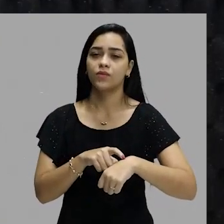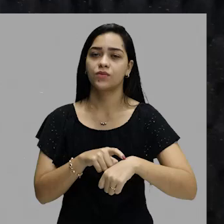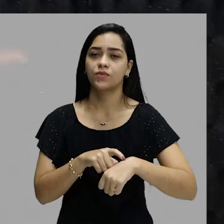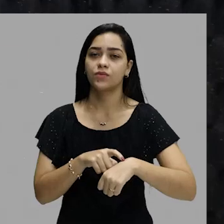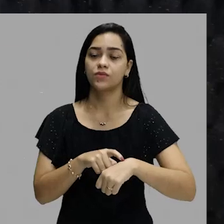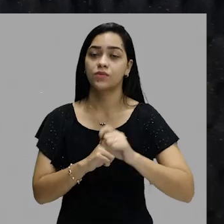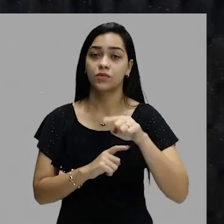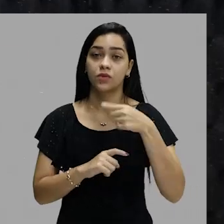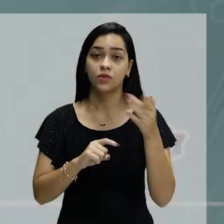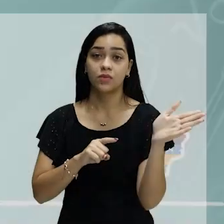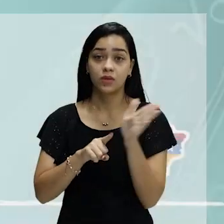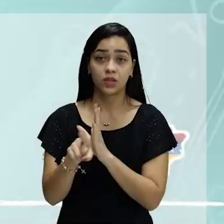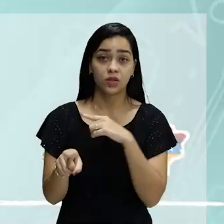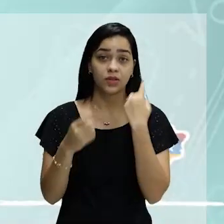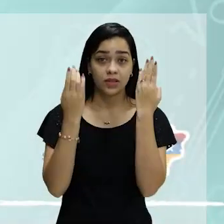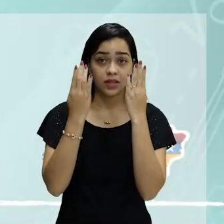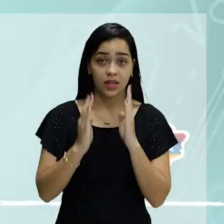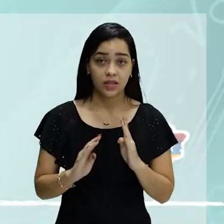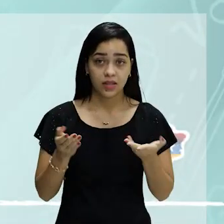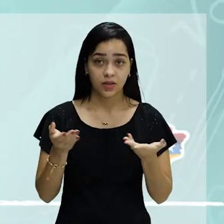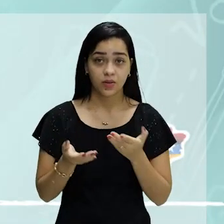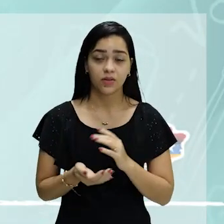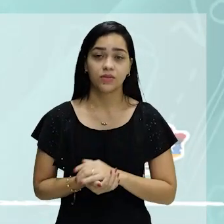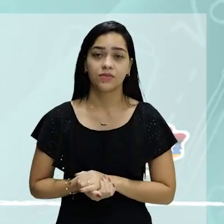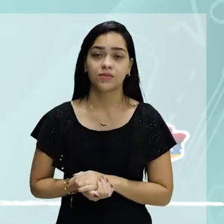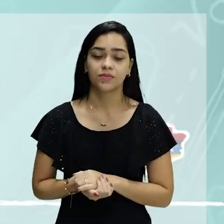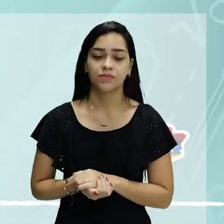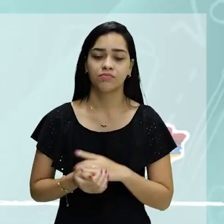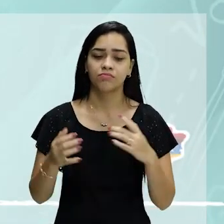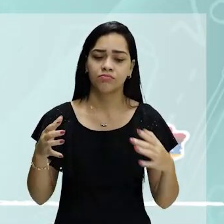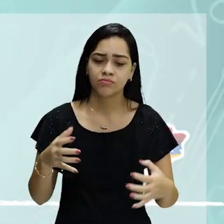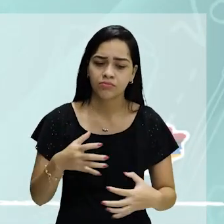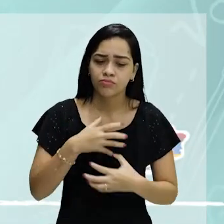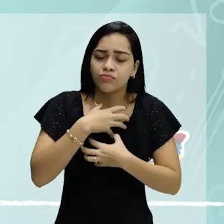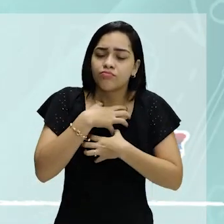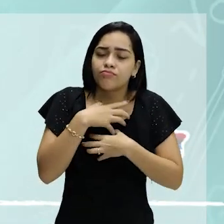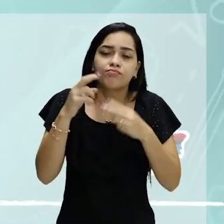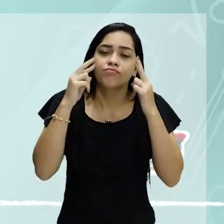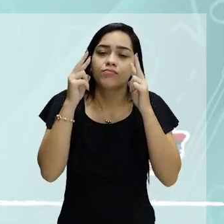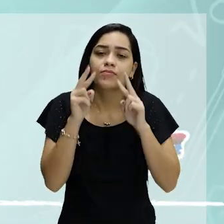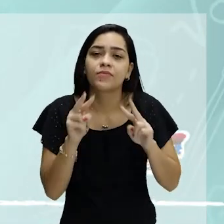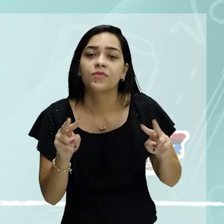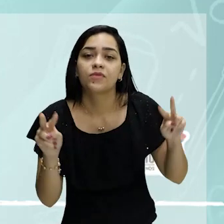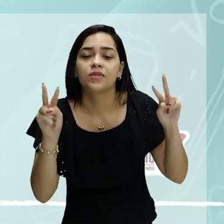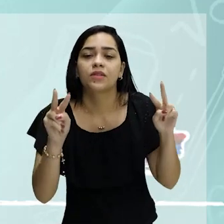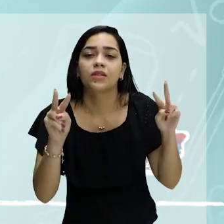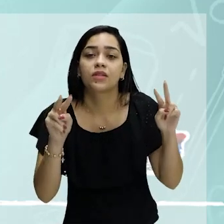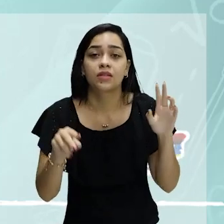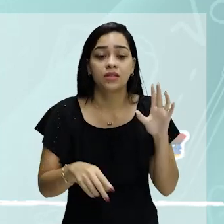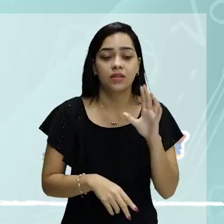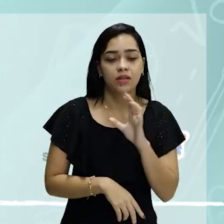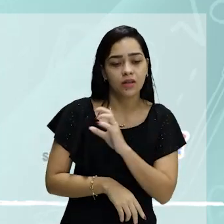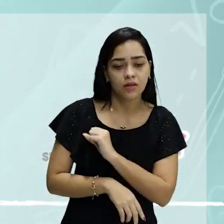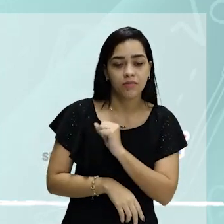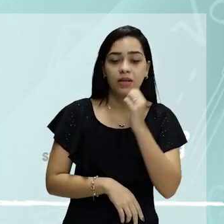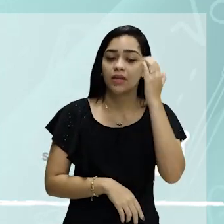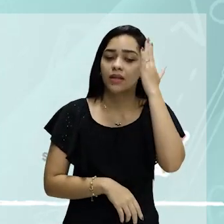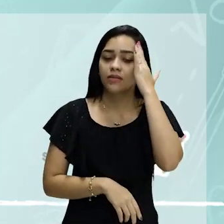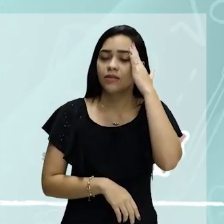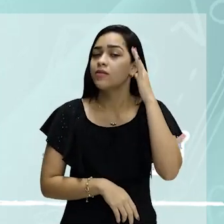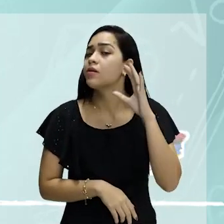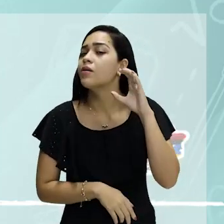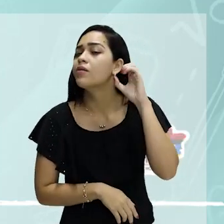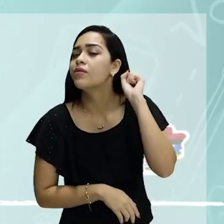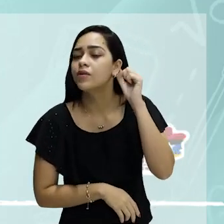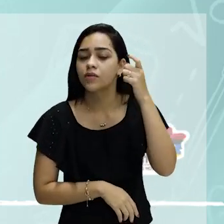uma outra questão e nós vamos analisá-la agora. Sentir sem que se veja a quem se adora, compreender sem lhe ouvir